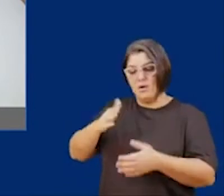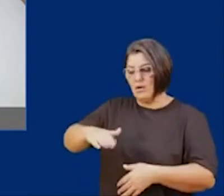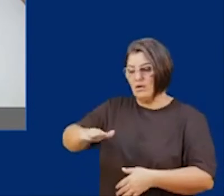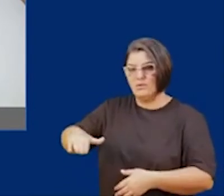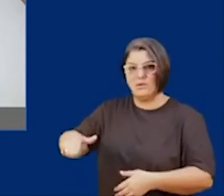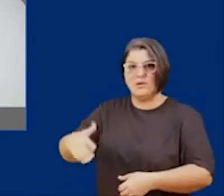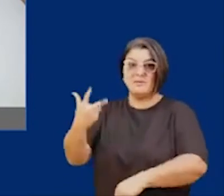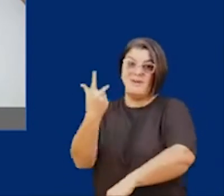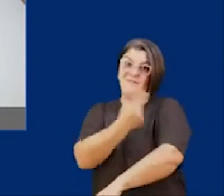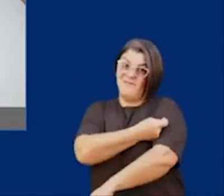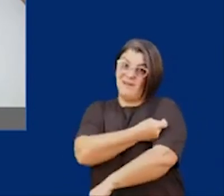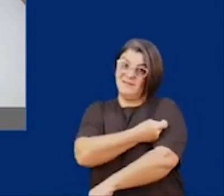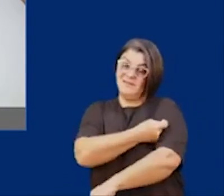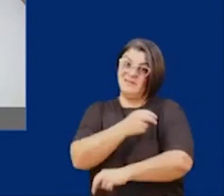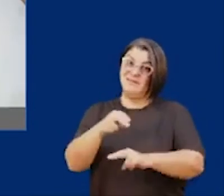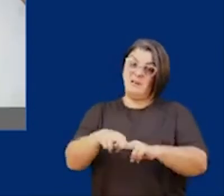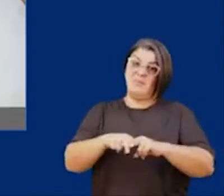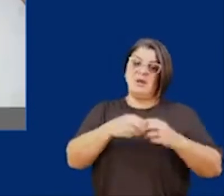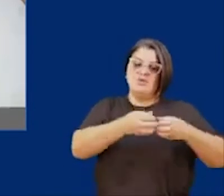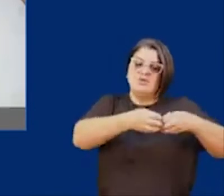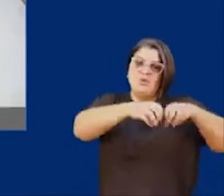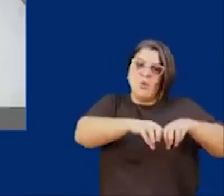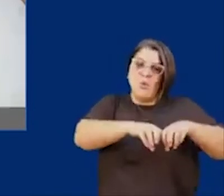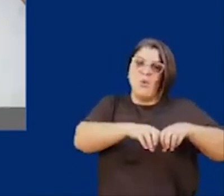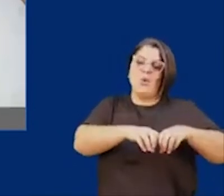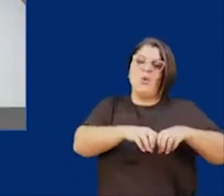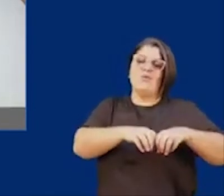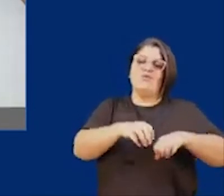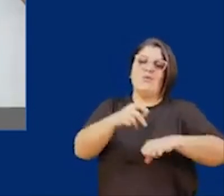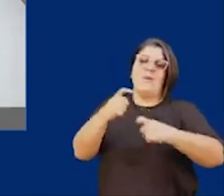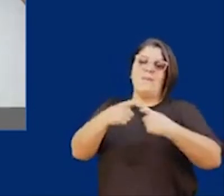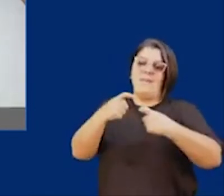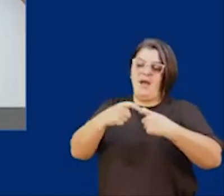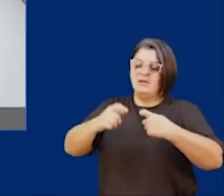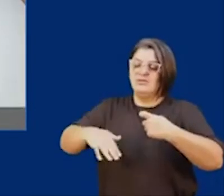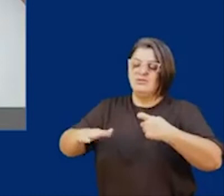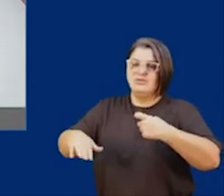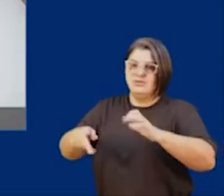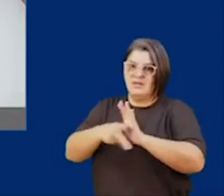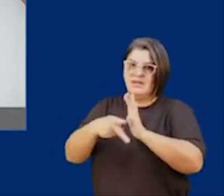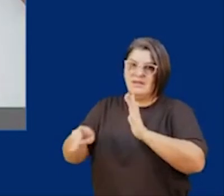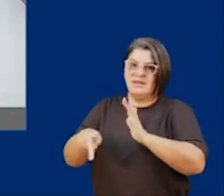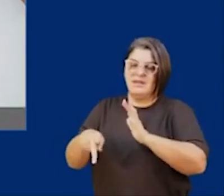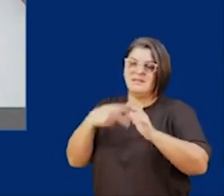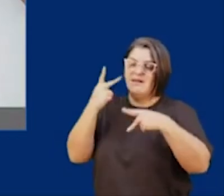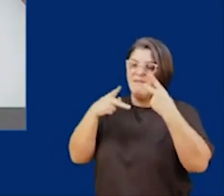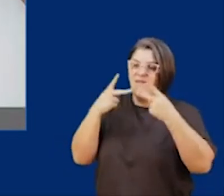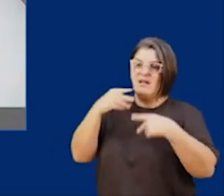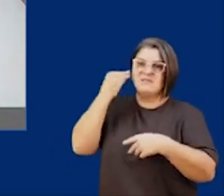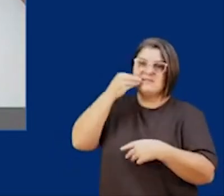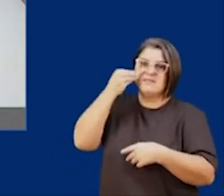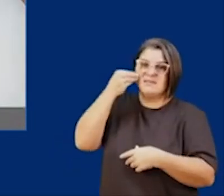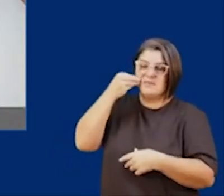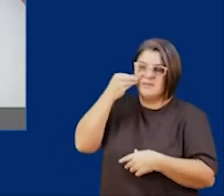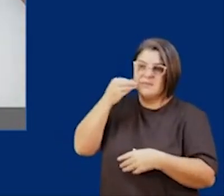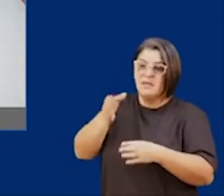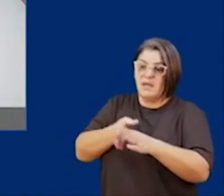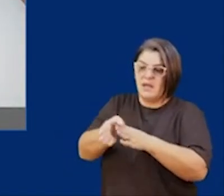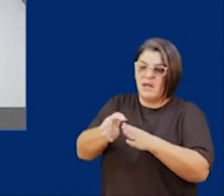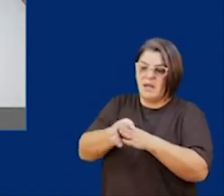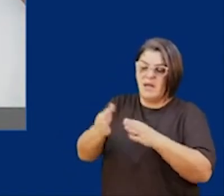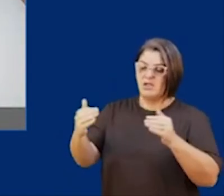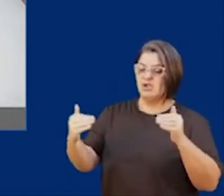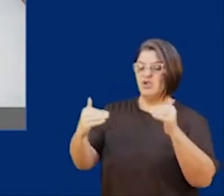vacina, por causa do ovo, então os pediatras também vão orientando essas experimentações desde cedo, conforme o guia orienta, para